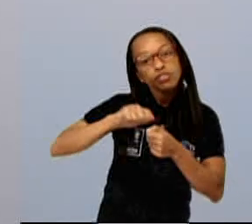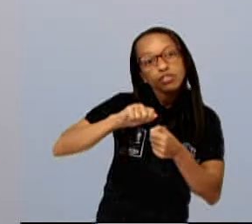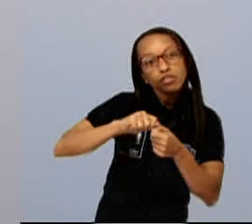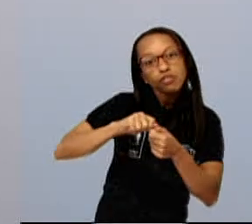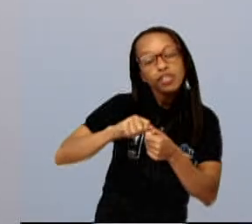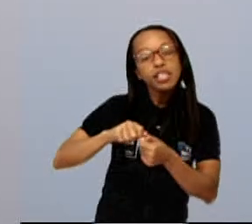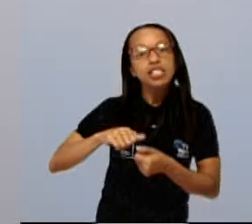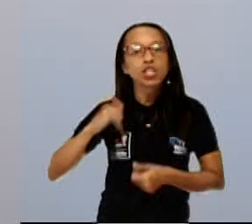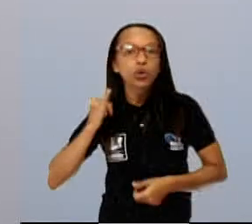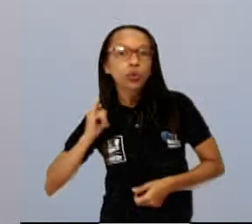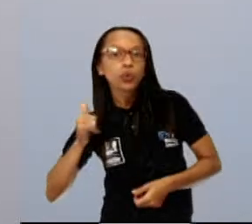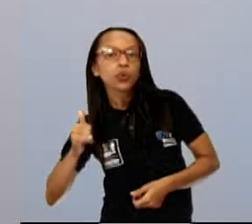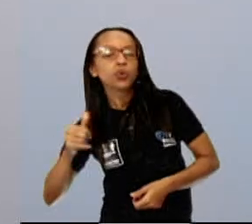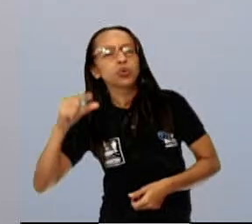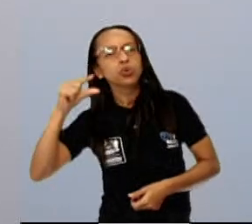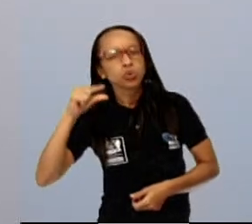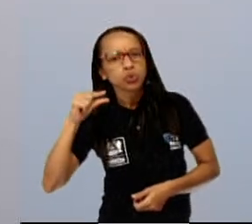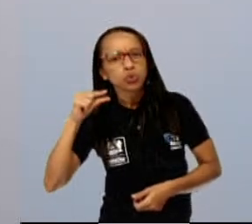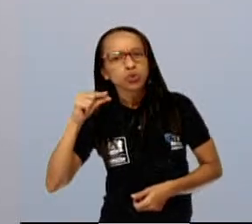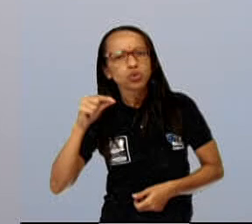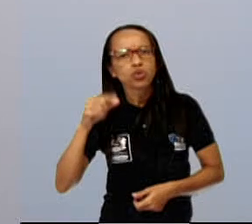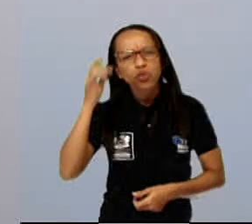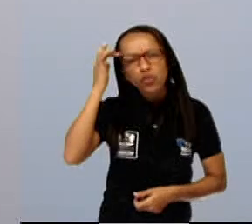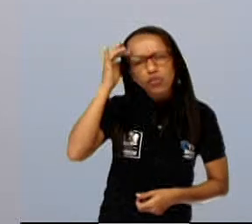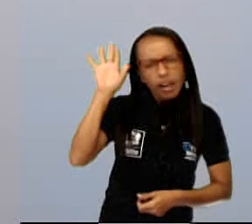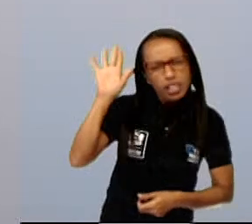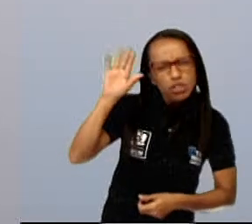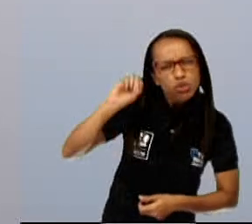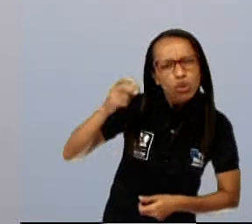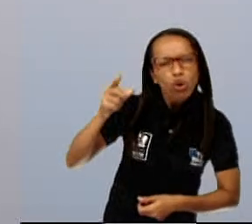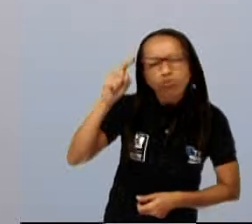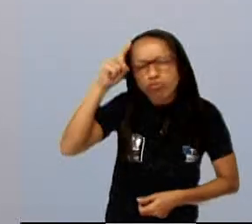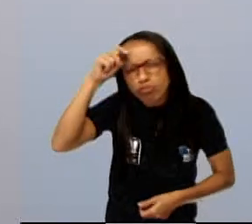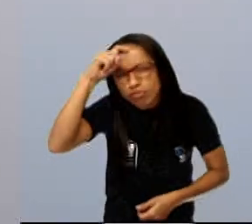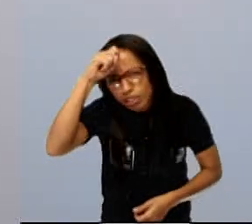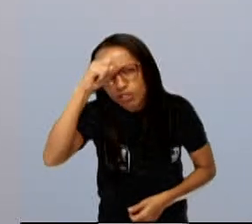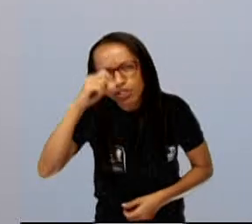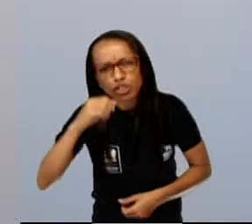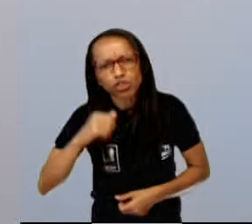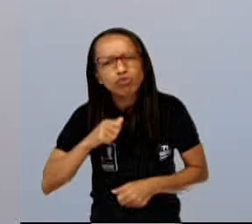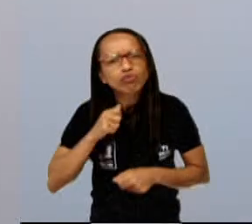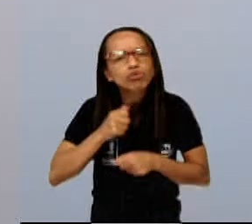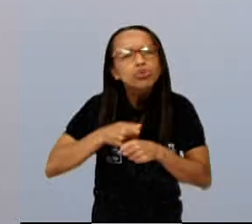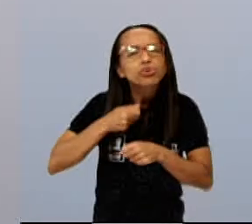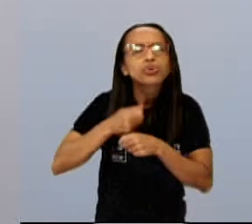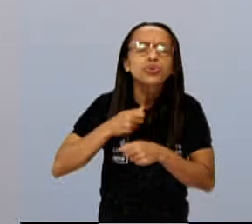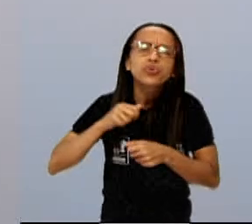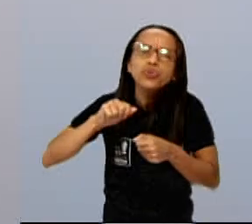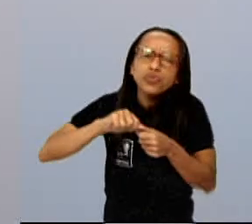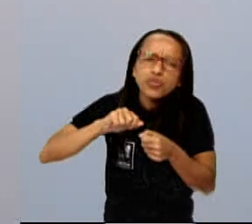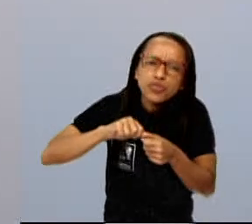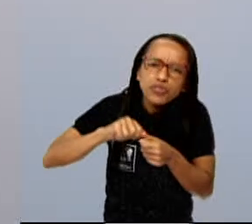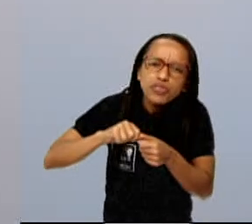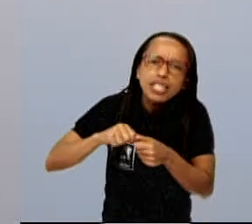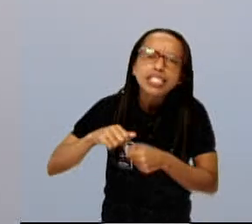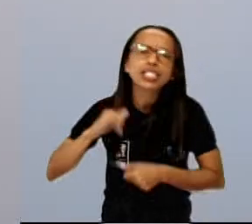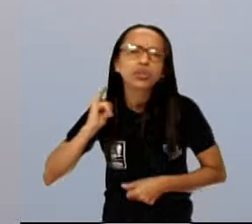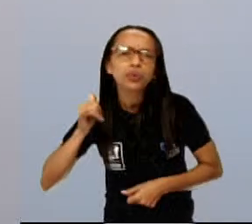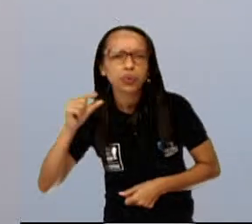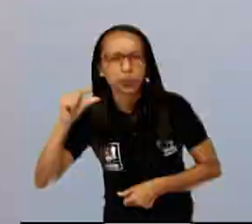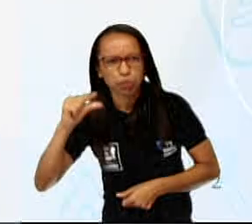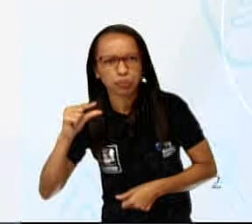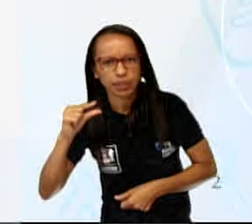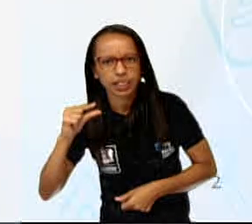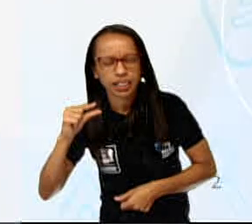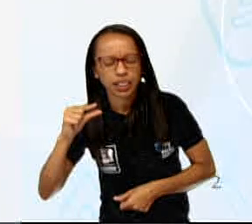mim, foi fácil ou foi difícil a construção desse mini conto? Provavelmente, um dos pontos,